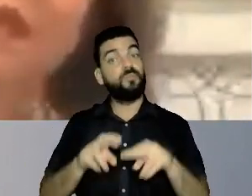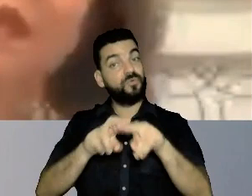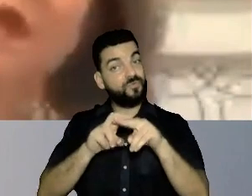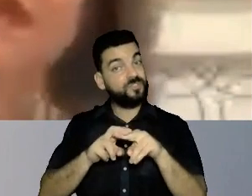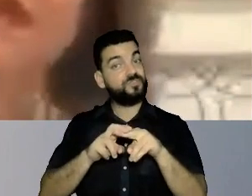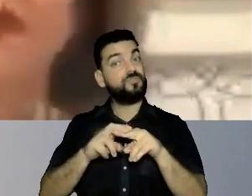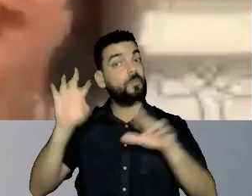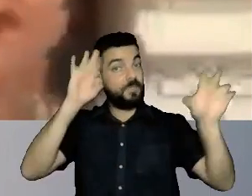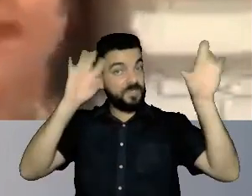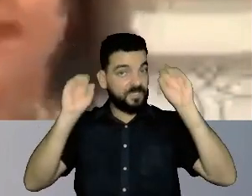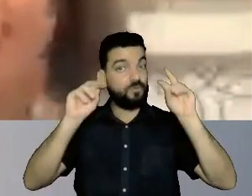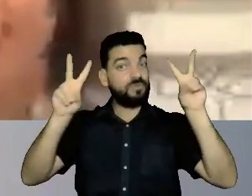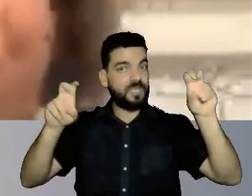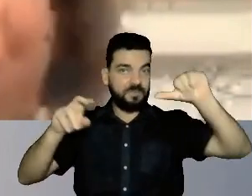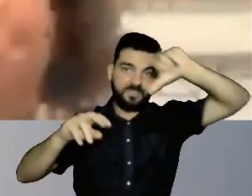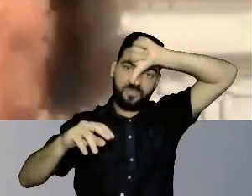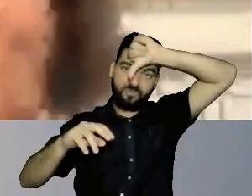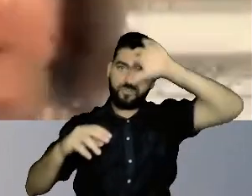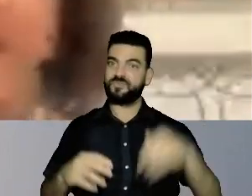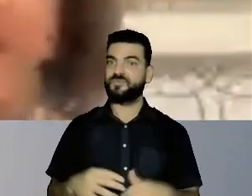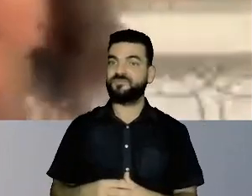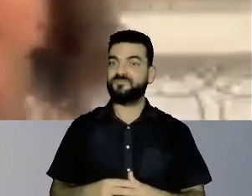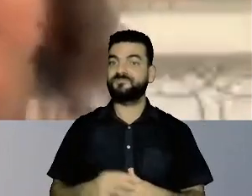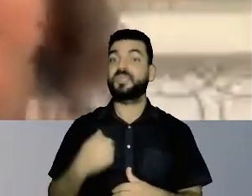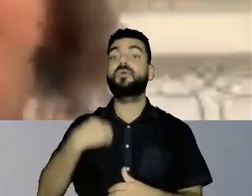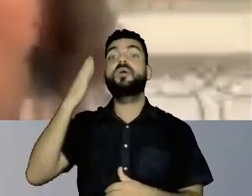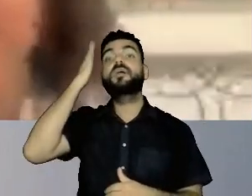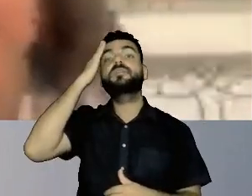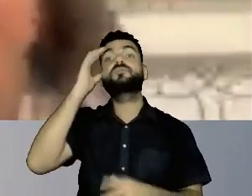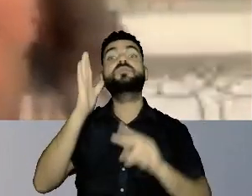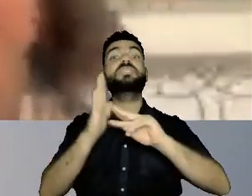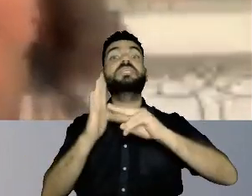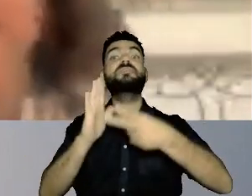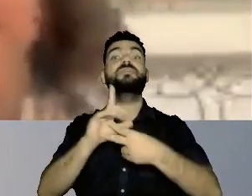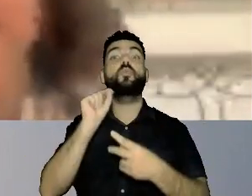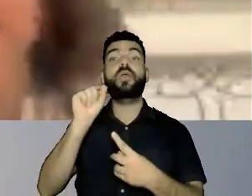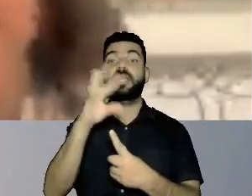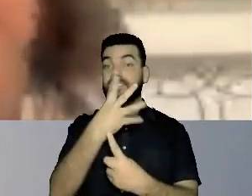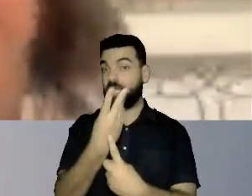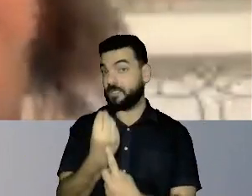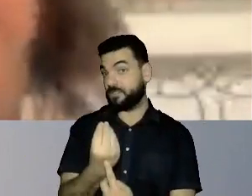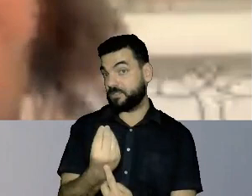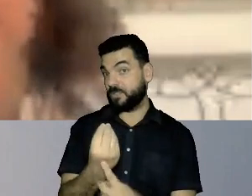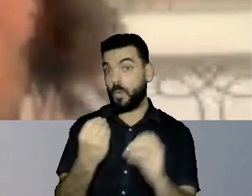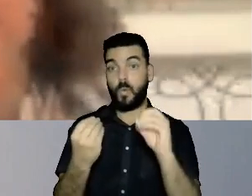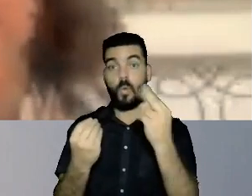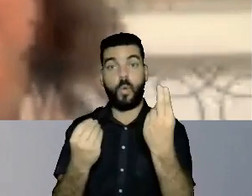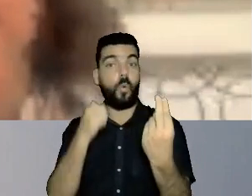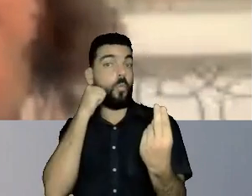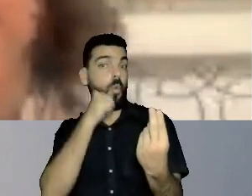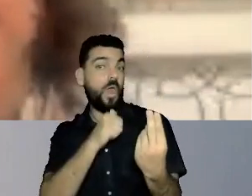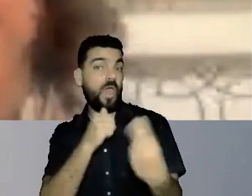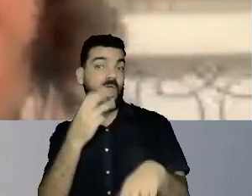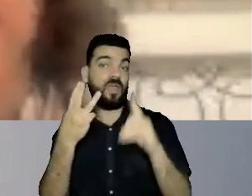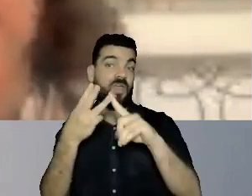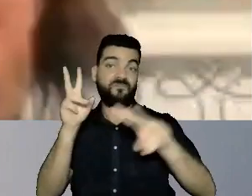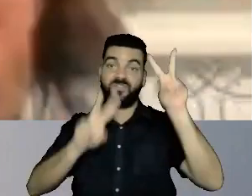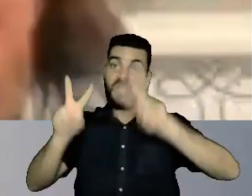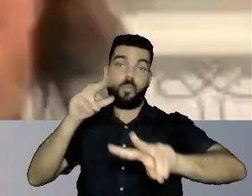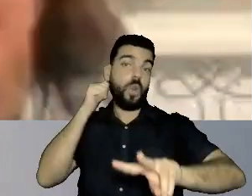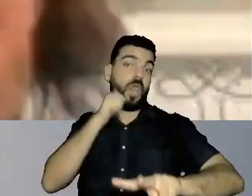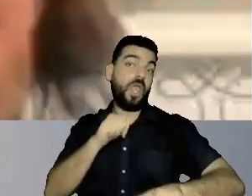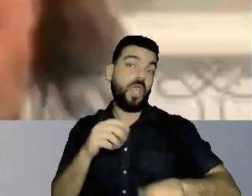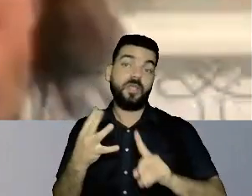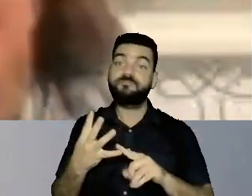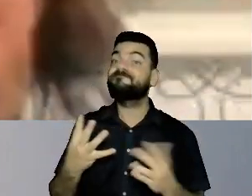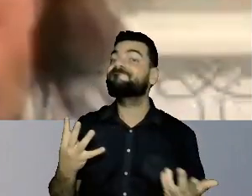que estereótipos a gente está falando e como eles são construídos, né? Daí a importância da gente desnudar estereótipos, pensar o